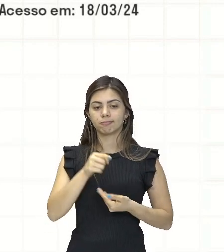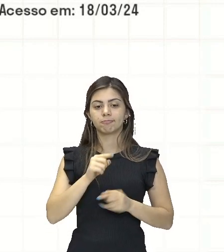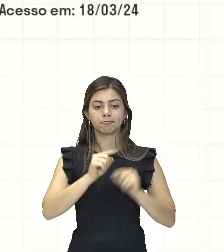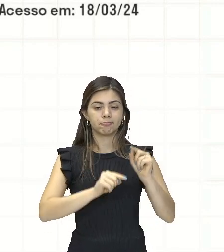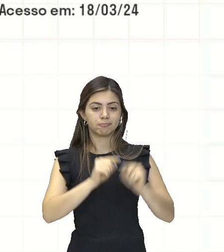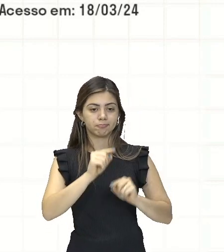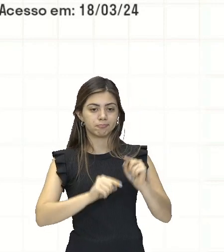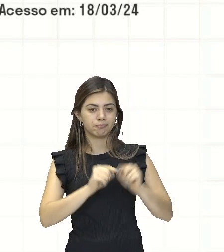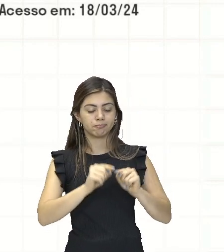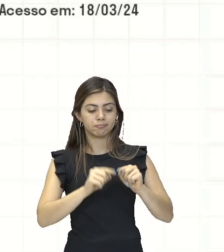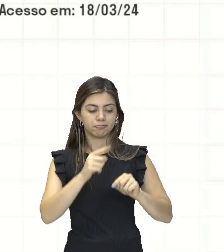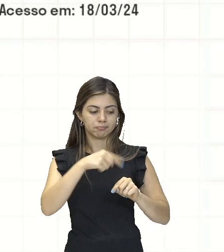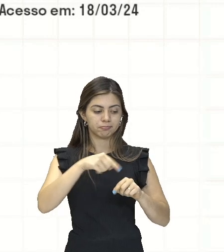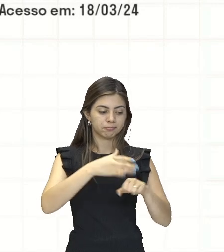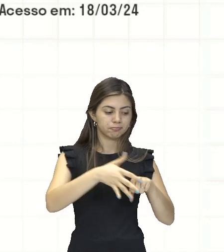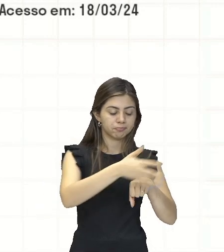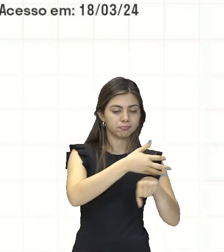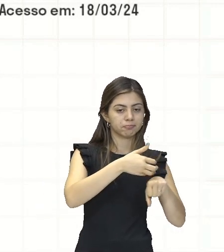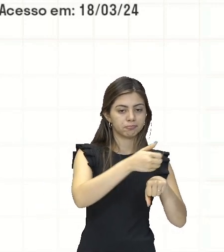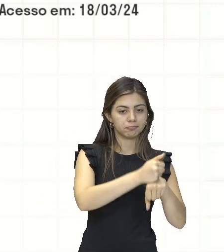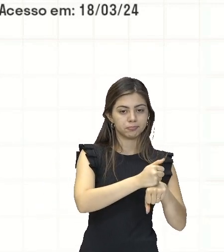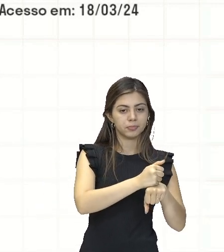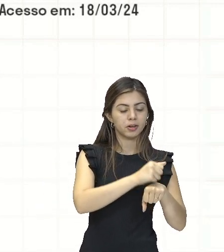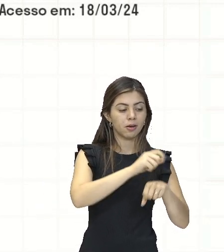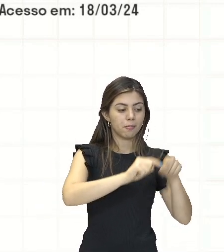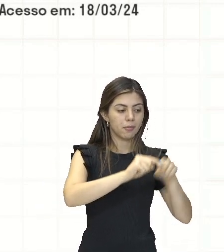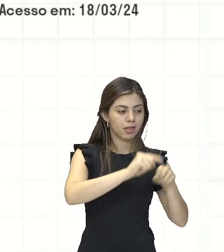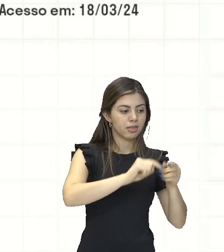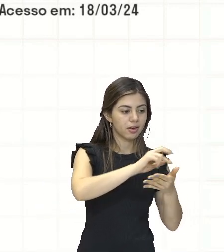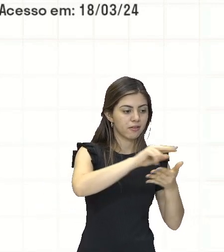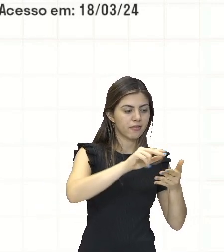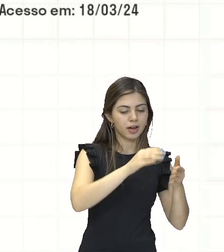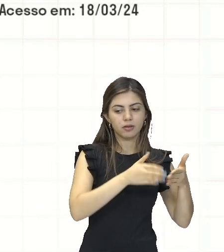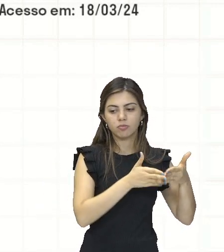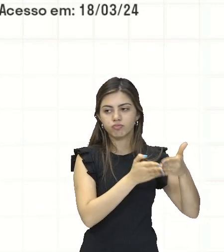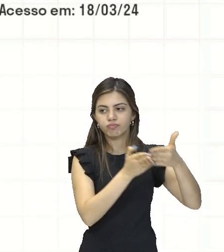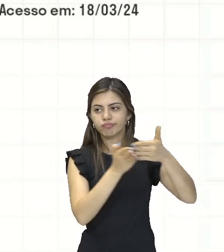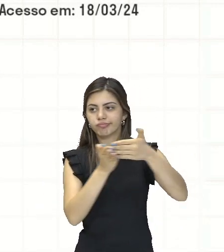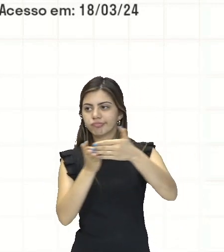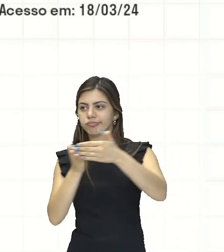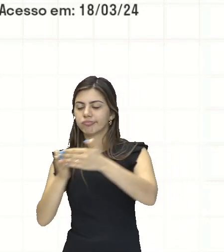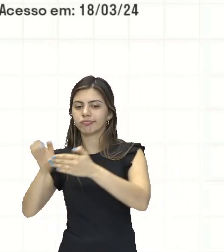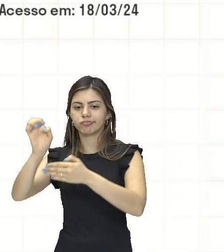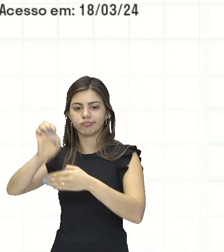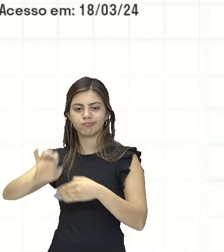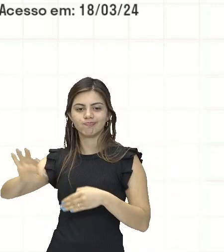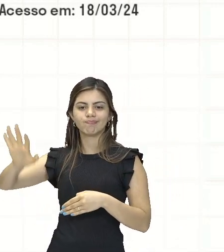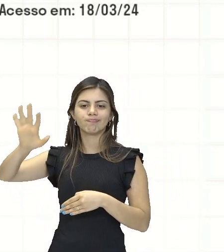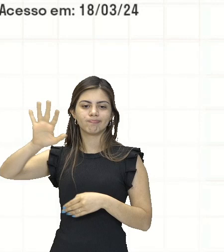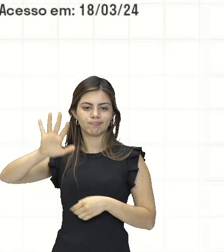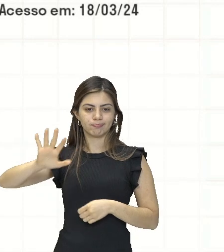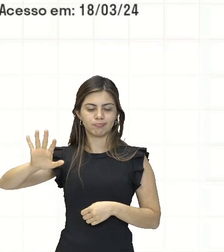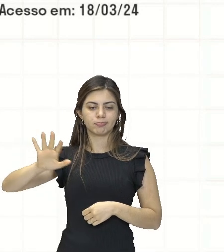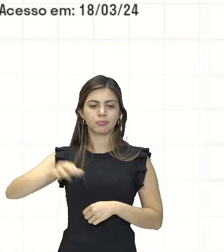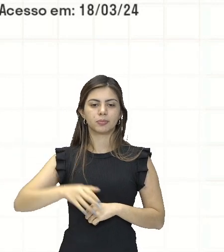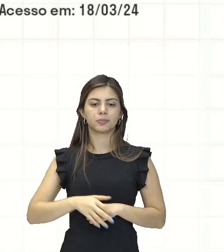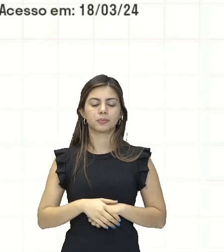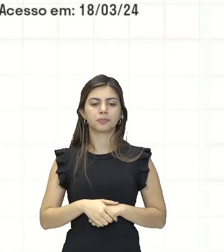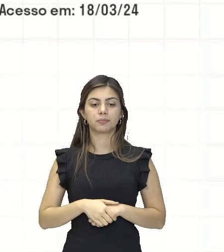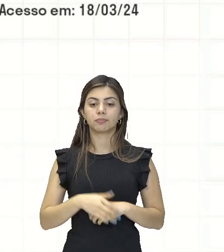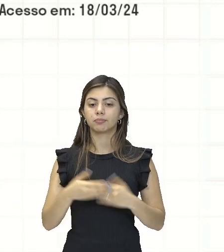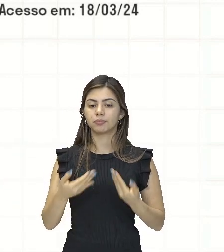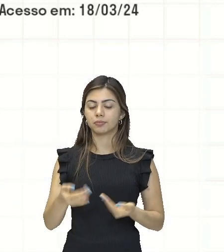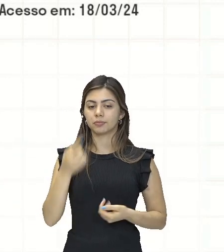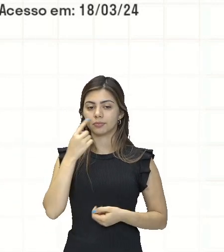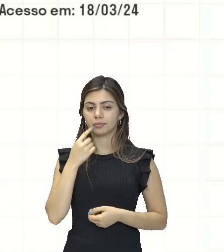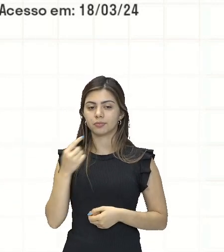adquiridos nessas colônias eram levados para a Europa, né, para a metrópole daquela colônia. E vamos observar aí a